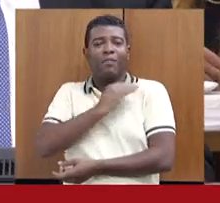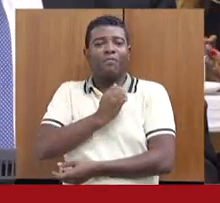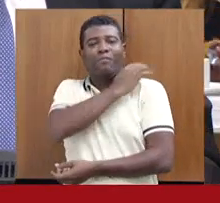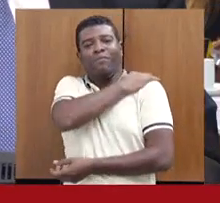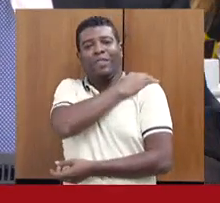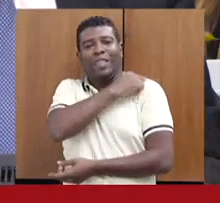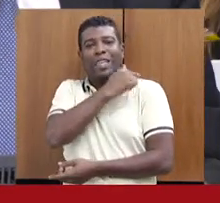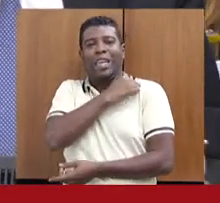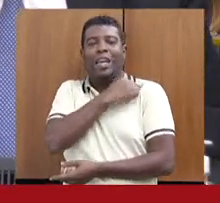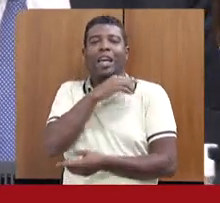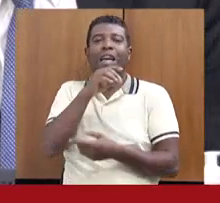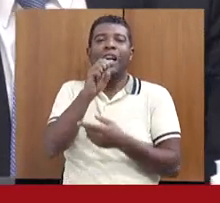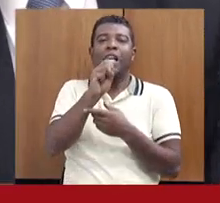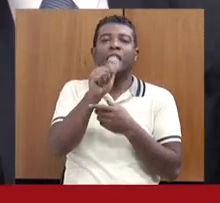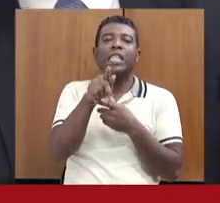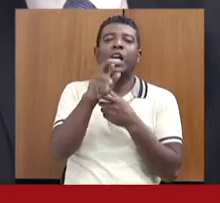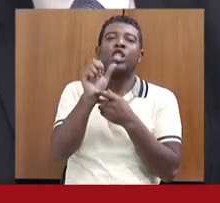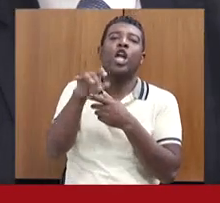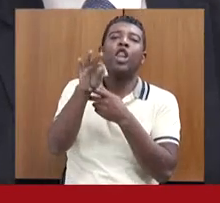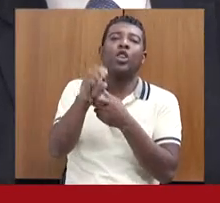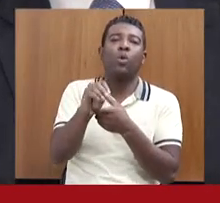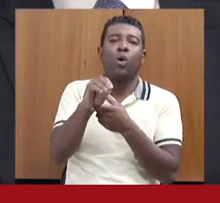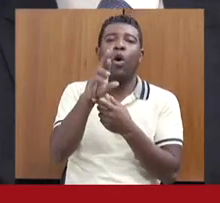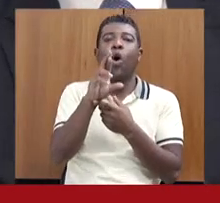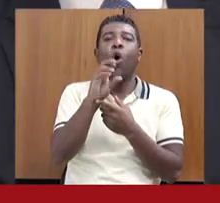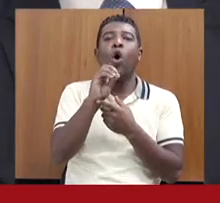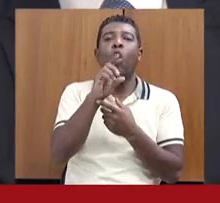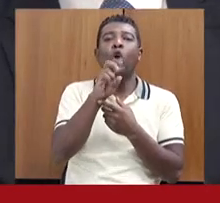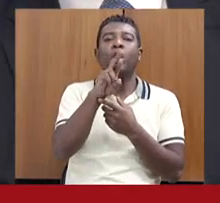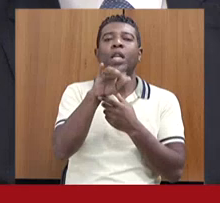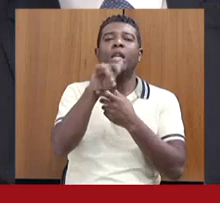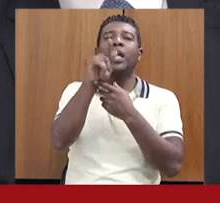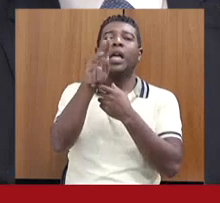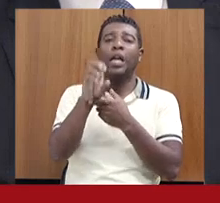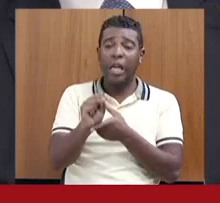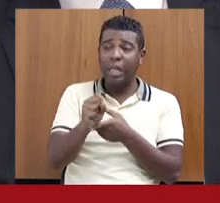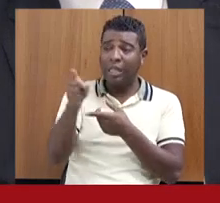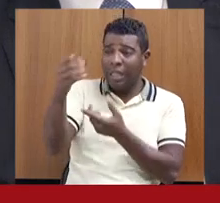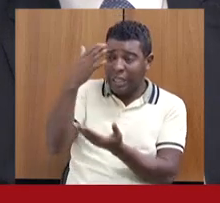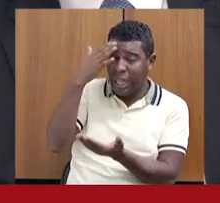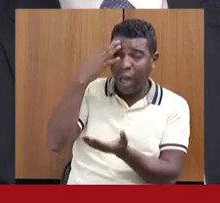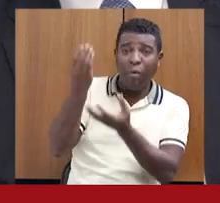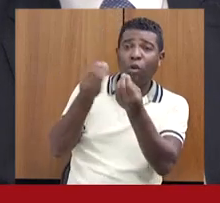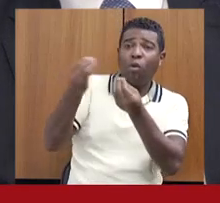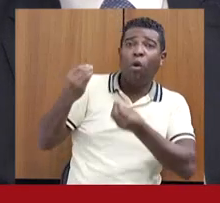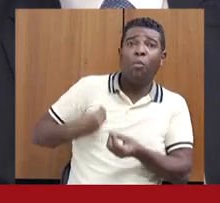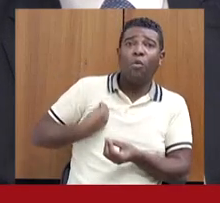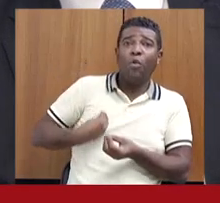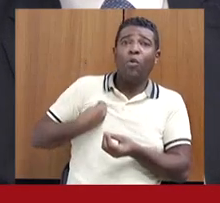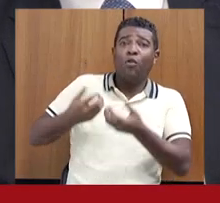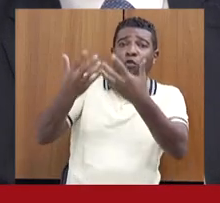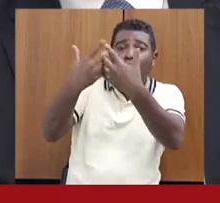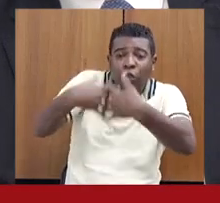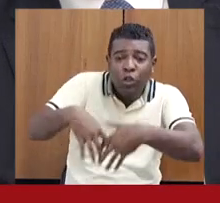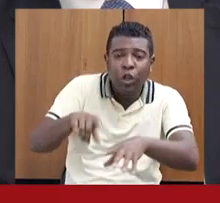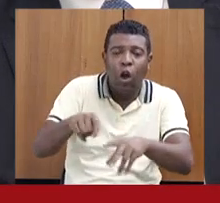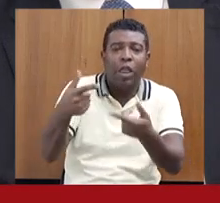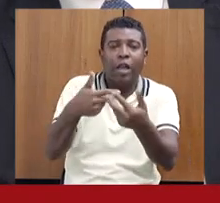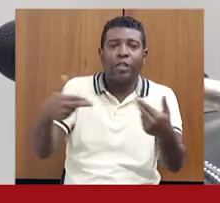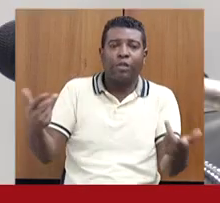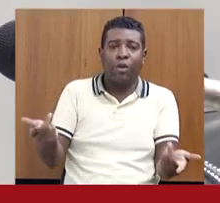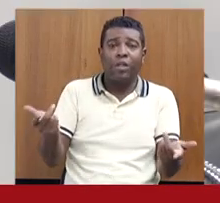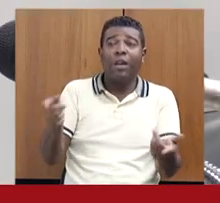regimento aqui na Assembleia. Ele entende como funciona. Mais que a maioria, todos os deputados aqui, a gente respeita muito